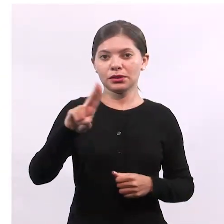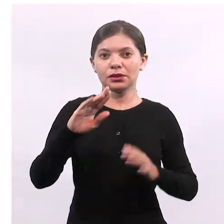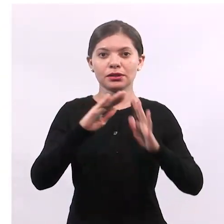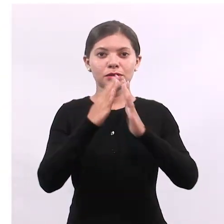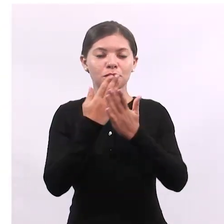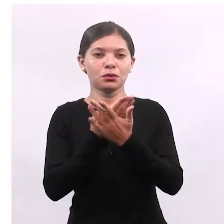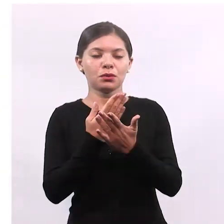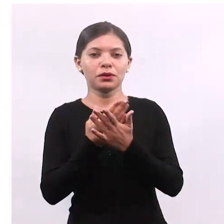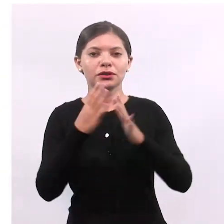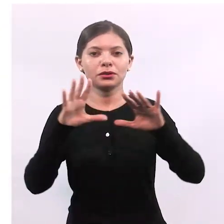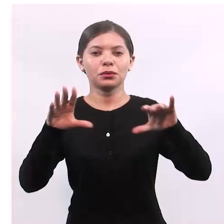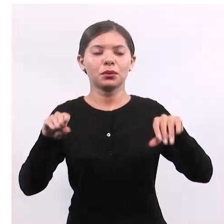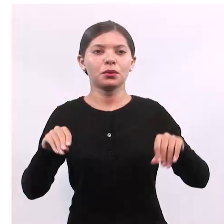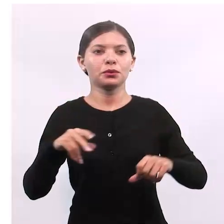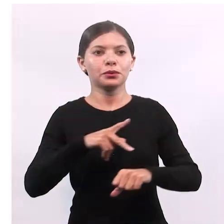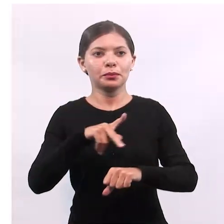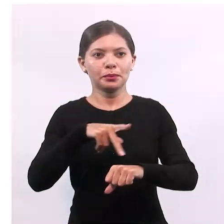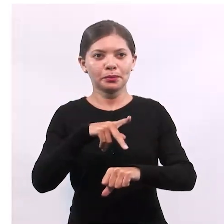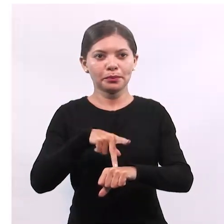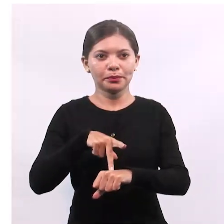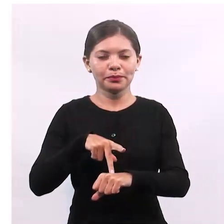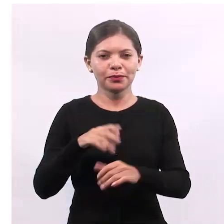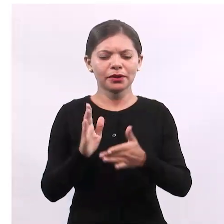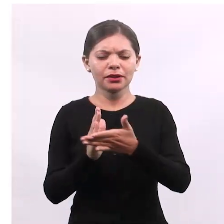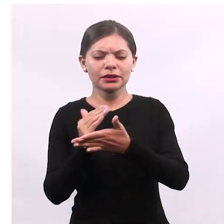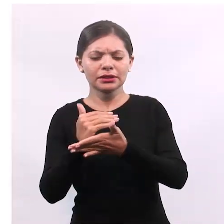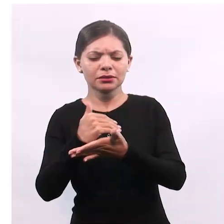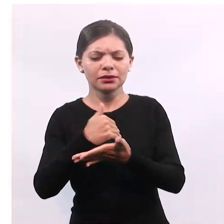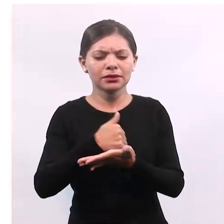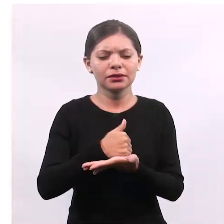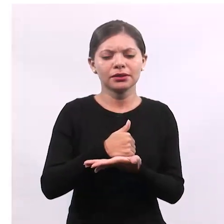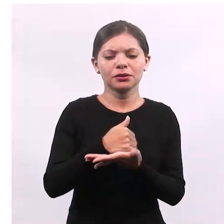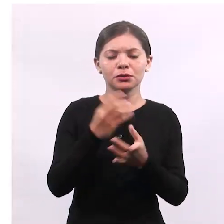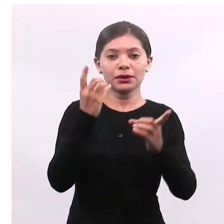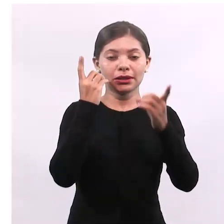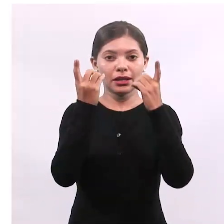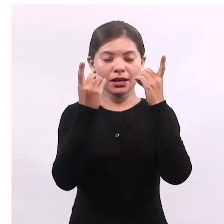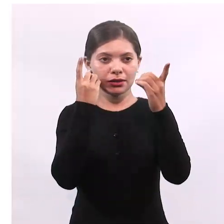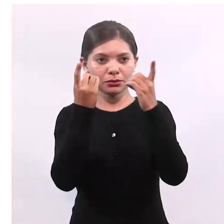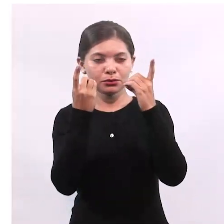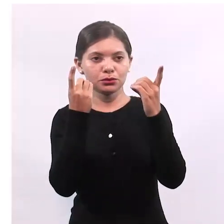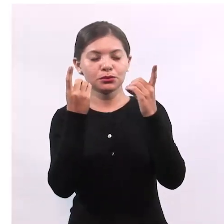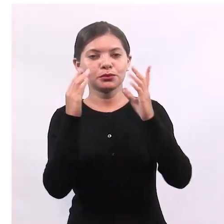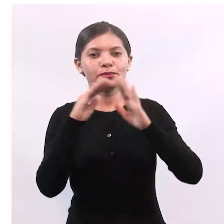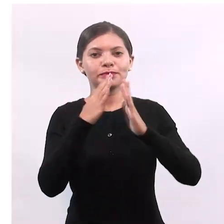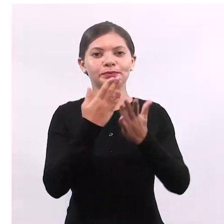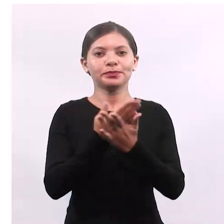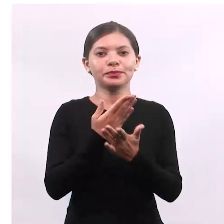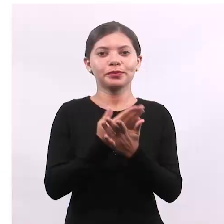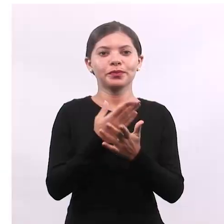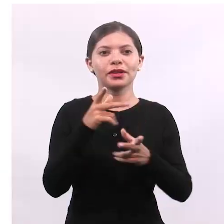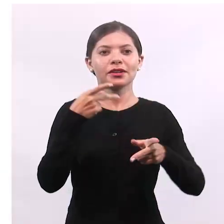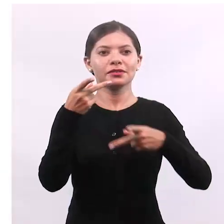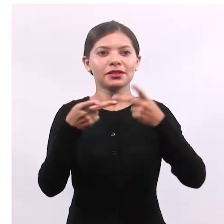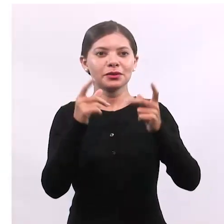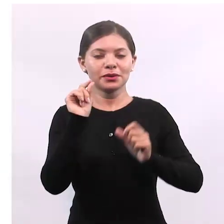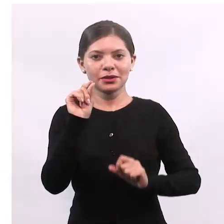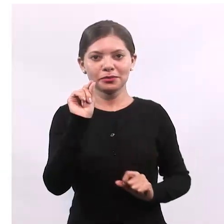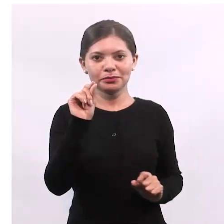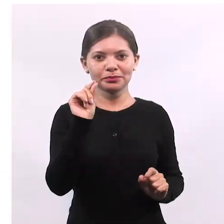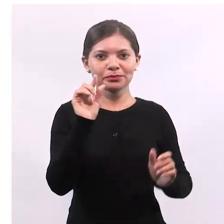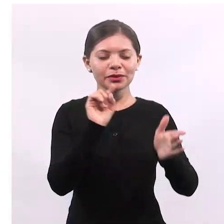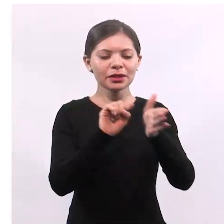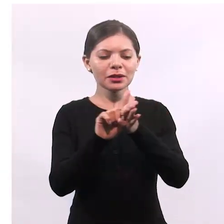todo o país que eu estou coletando escola de dados de todas as escolas implica dizer que a gente tem uma pesquisa